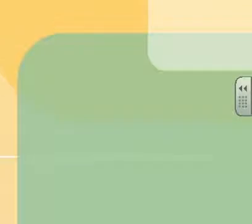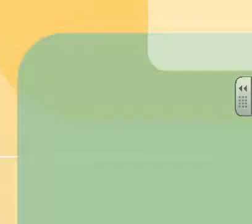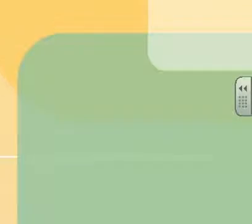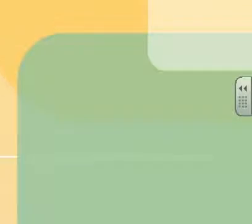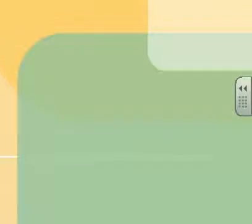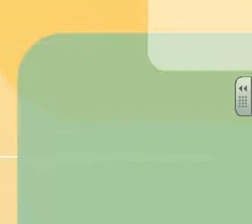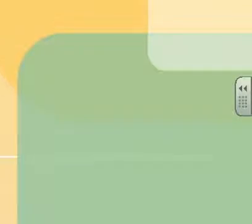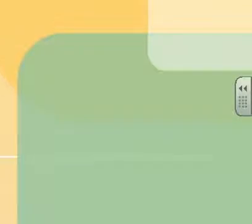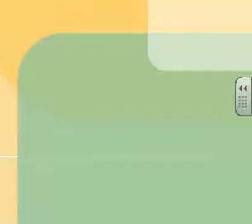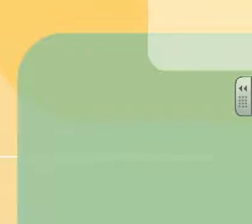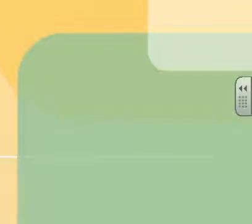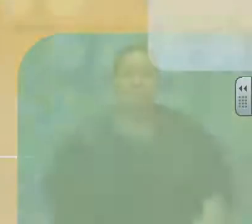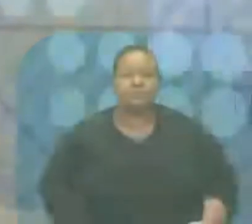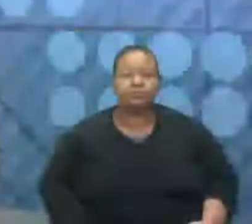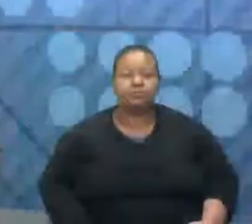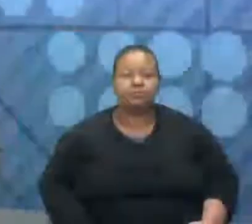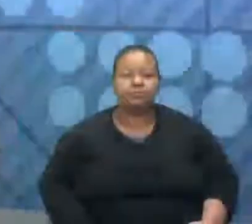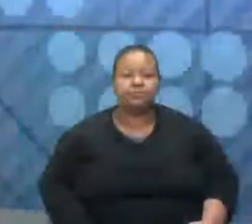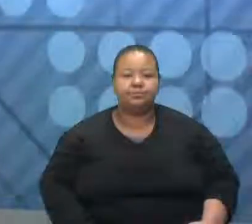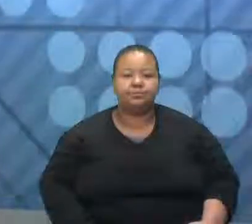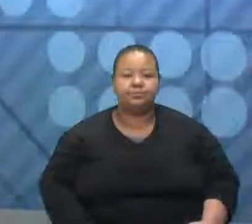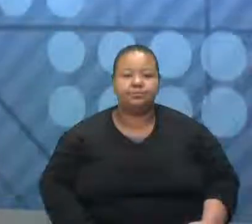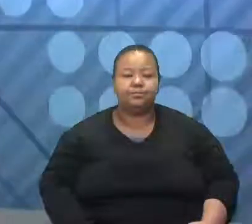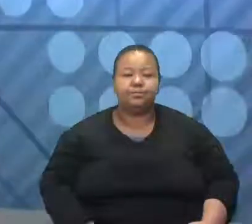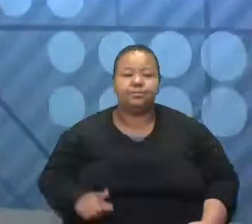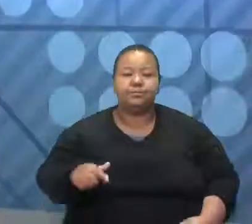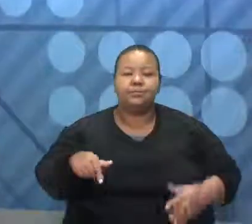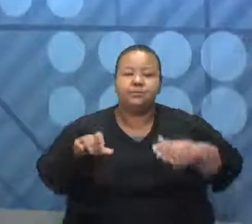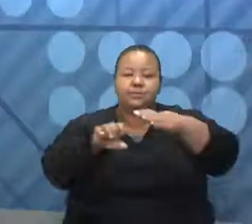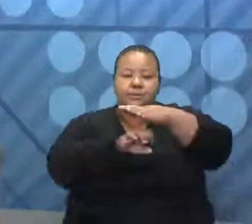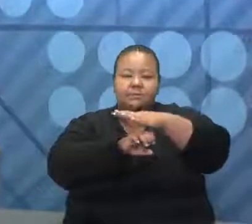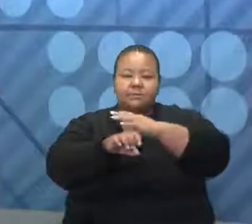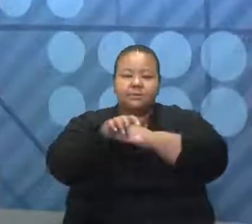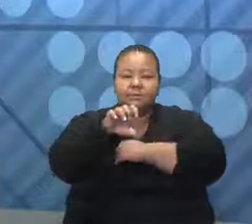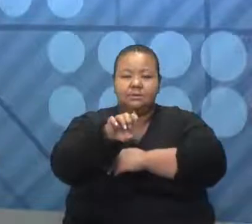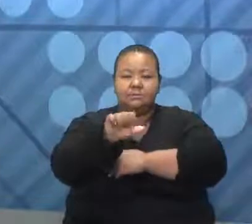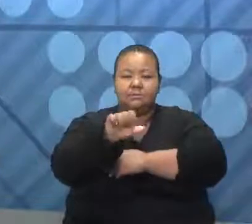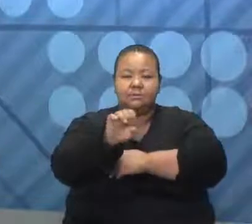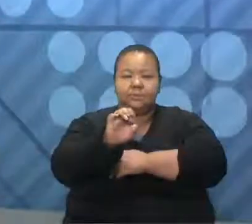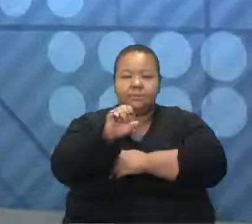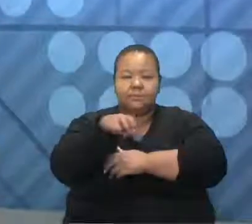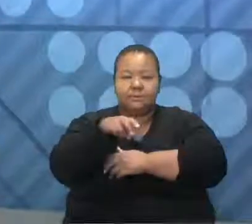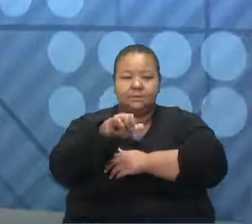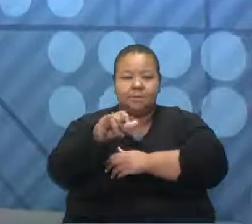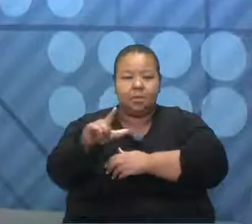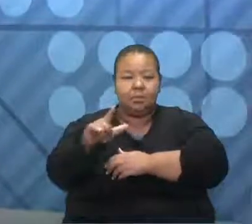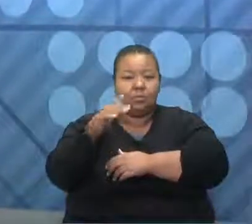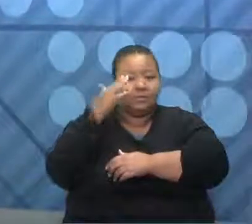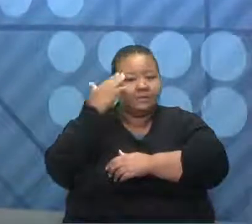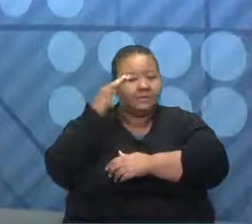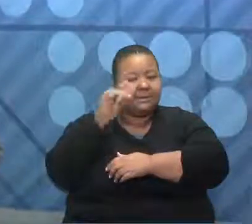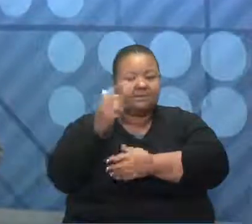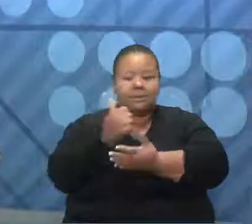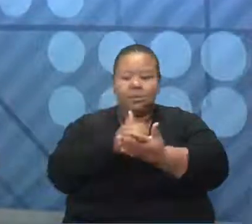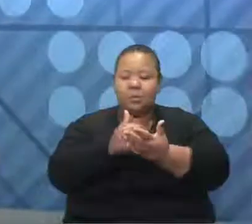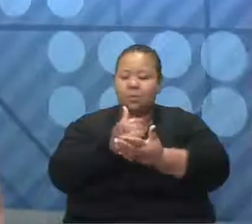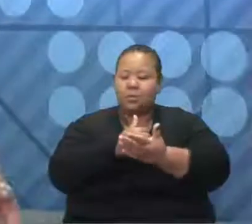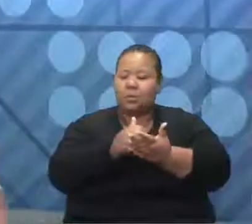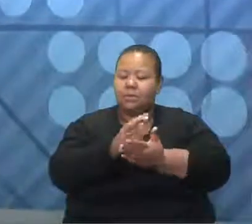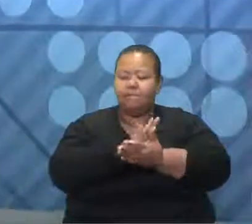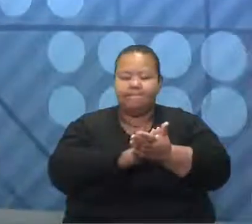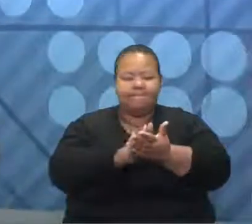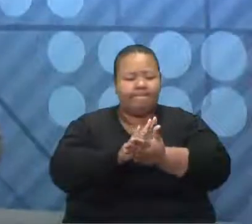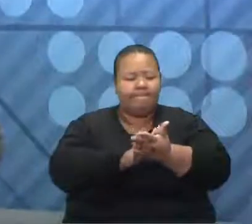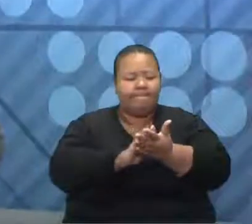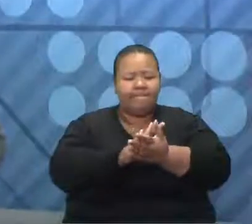Indicadores financeiros da Essencial. A Essencial, ela sabia que ela não tinha nenhum tipo de controle ali. Ela não fazia análise de nada,